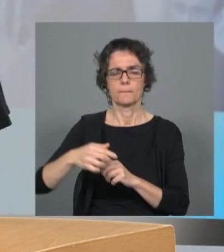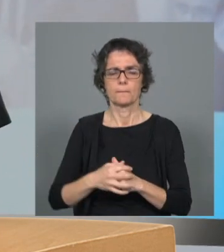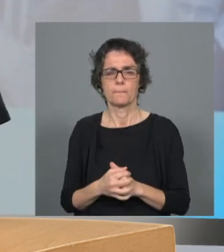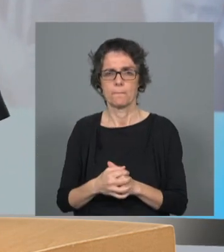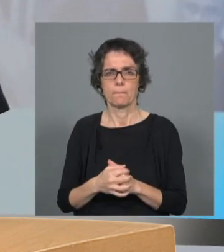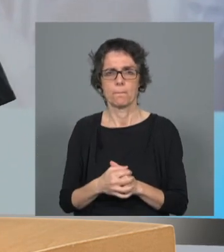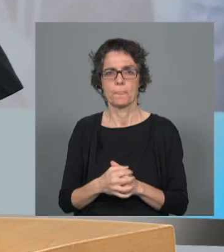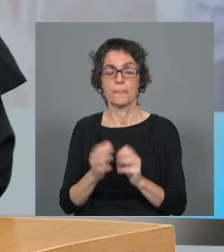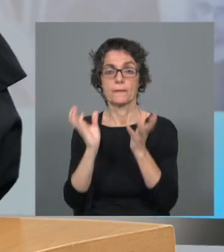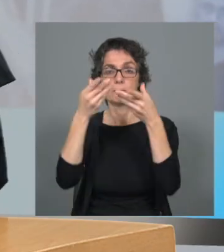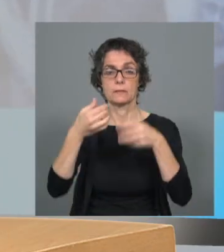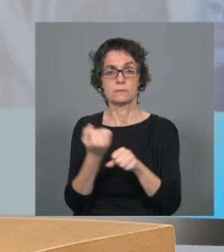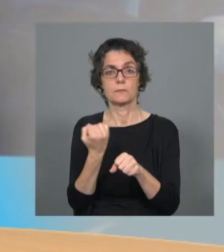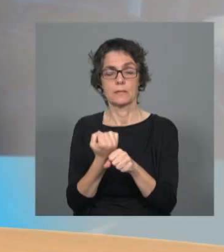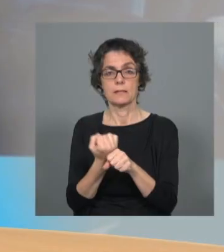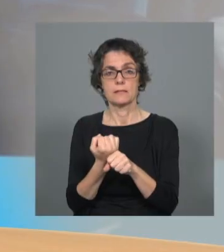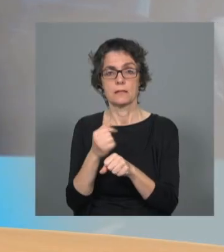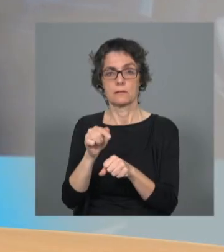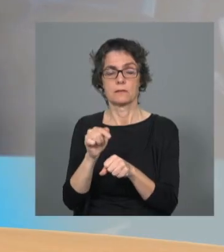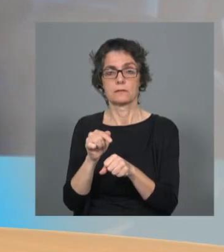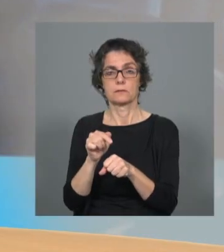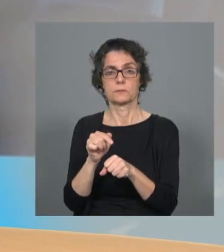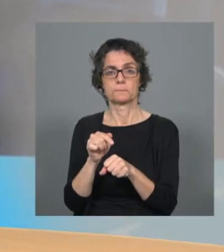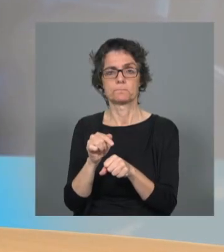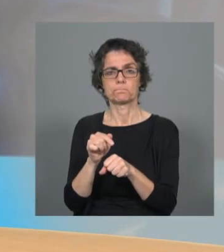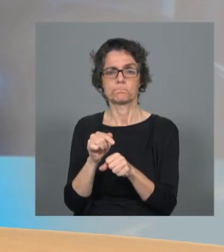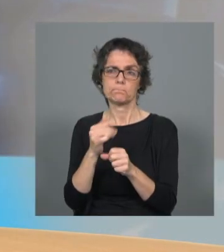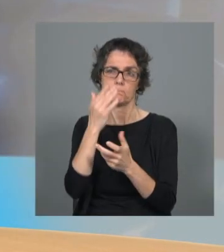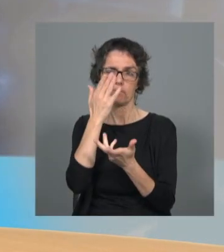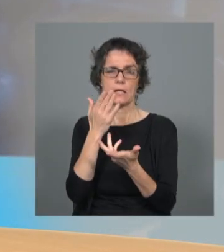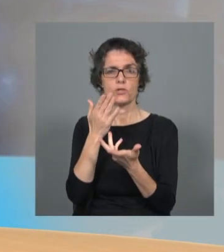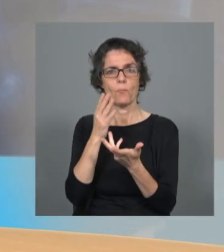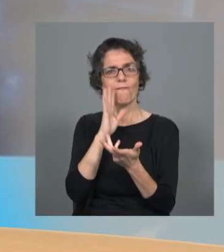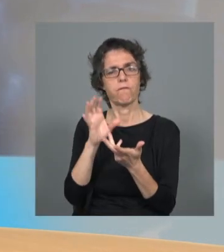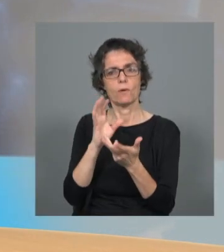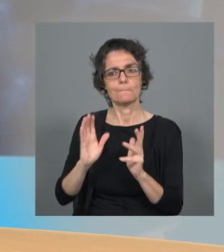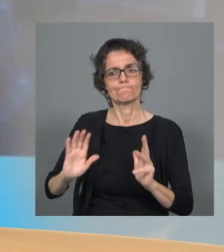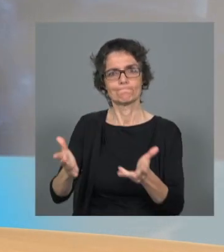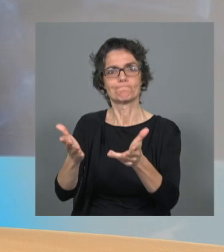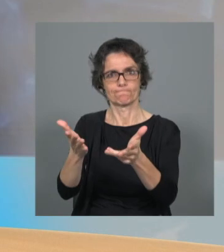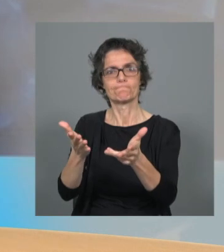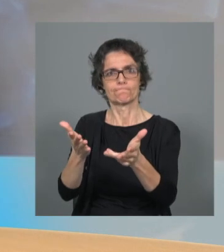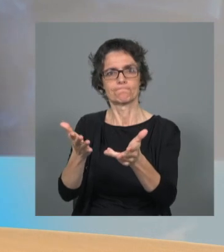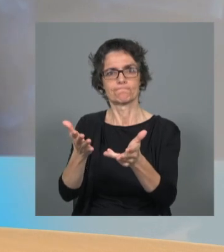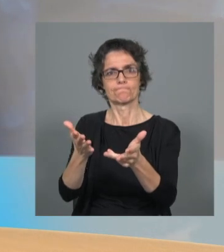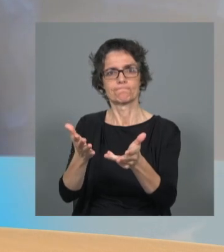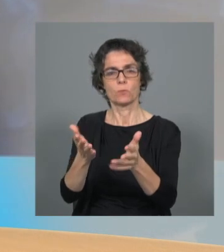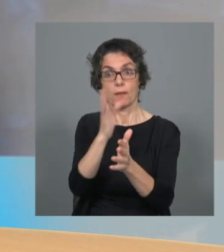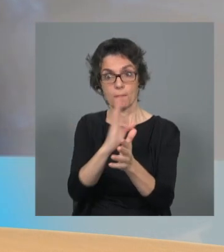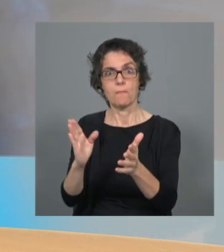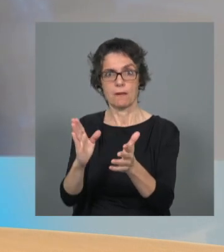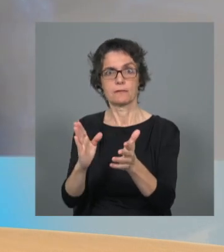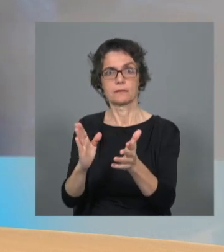esta plataforma de ação é de facto é mais um impulso e de forma muito concreta